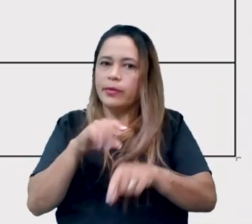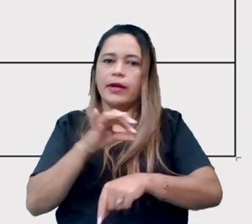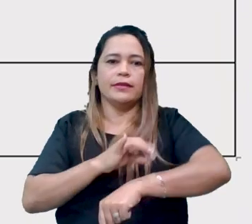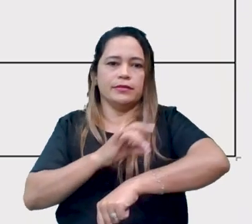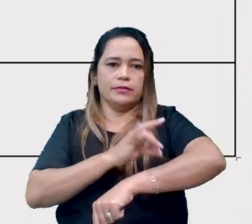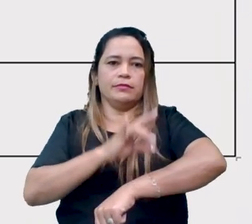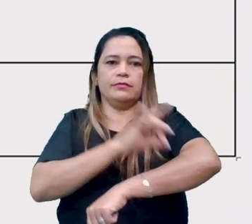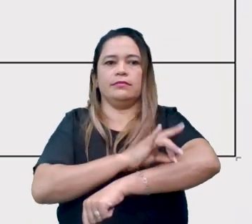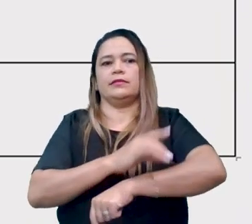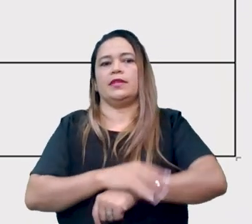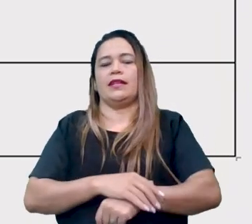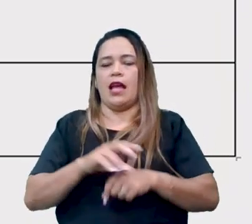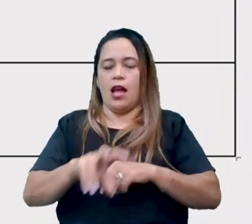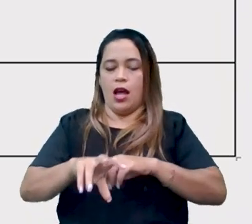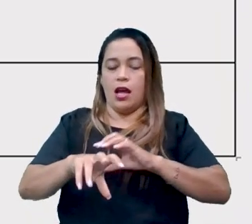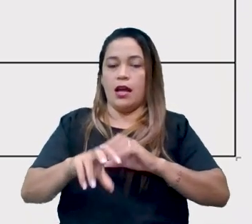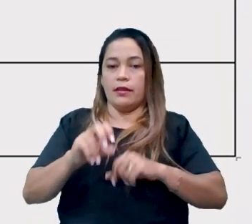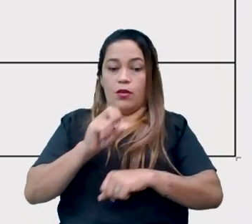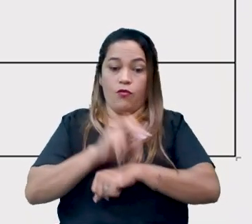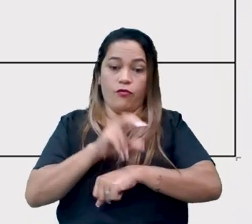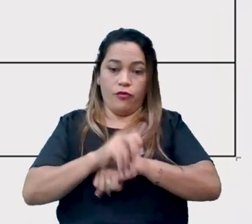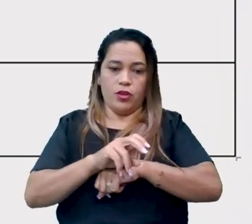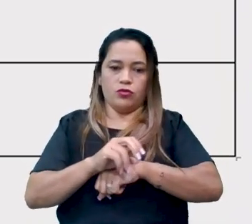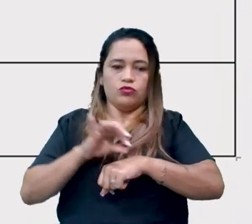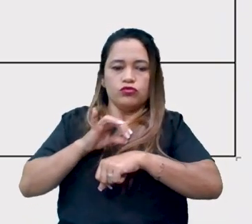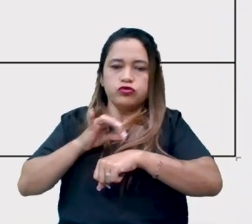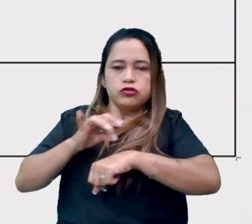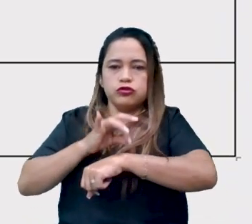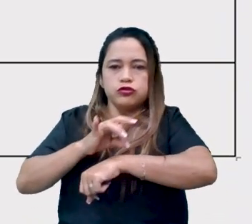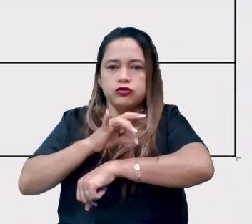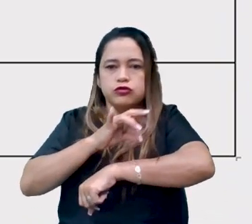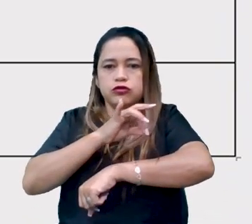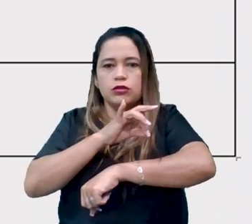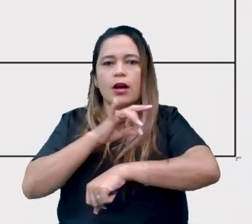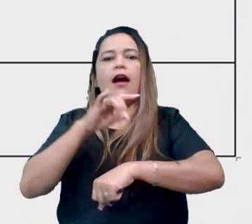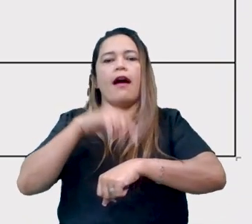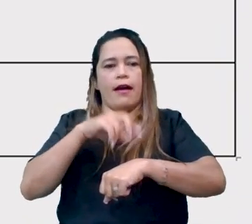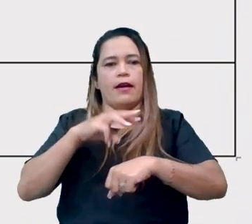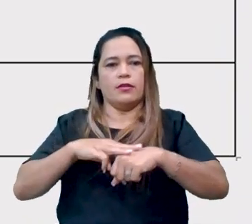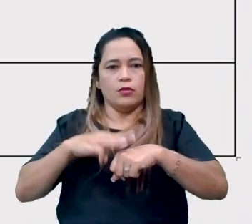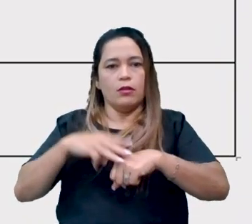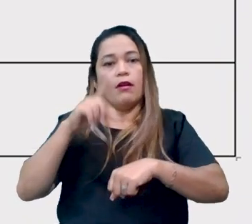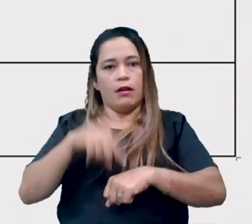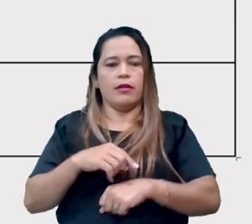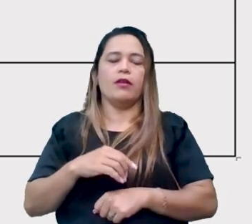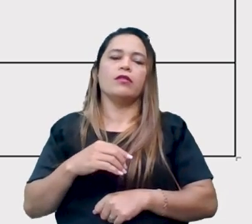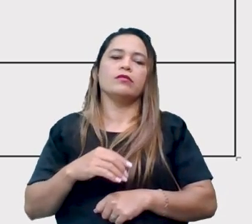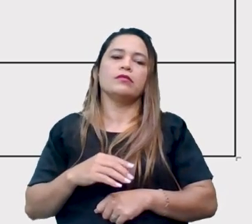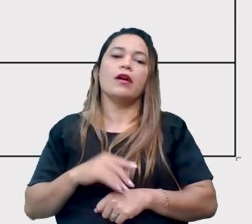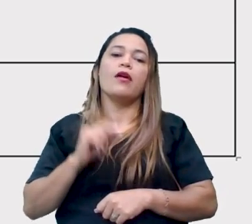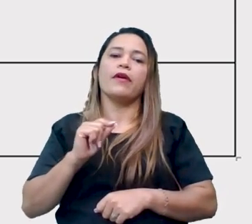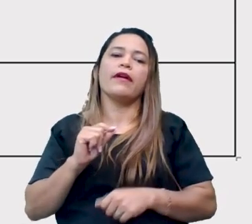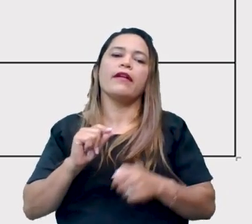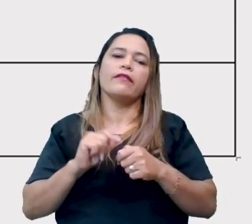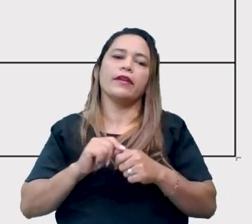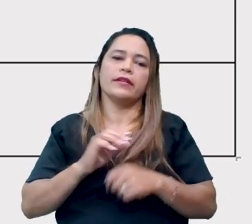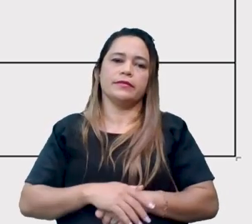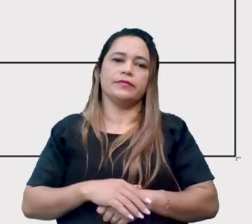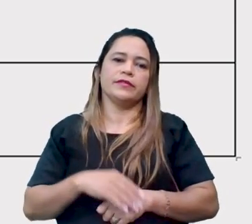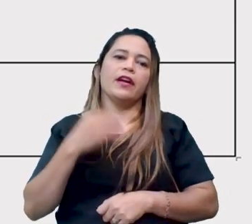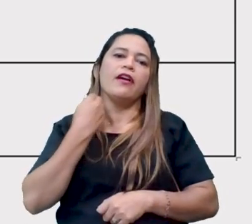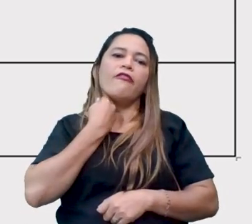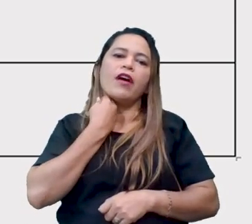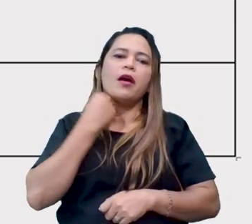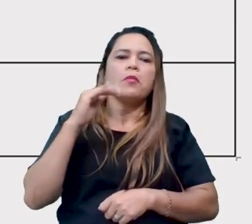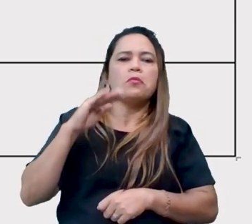vírus, a pessoa vai ter o quê? Outra doença, que é a zika. O que a zika ela causa? Febre baixa, manchas vermelhas